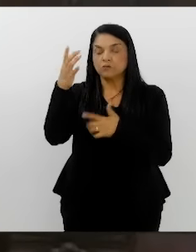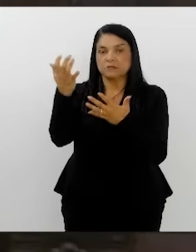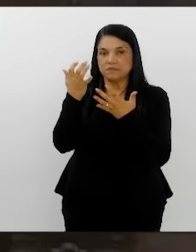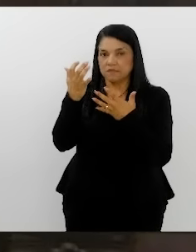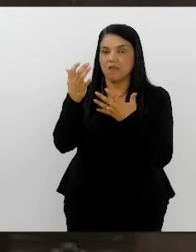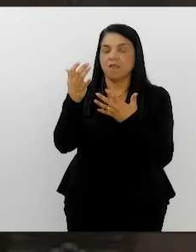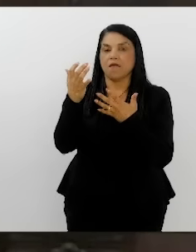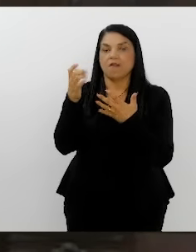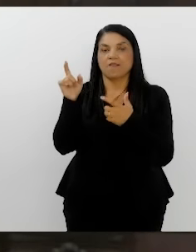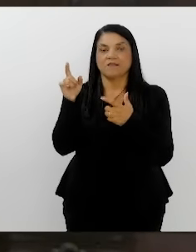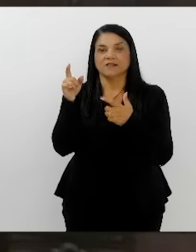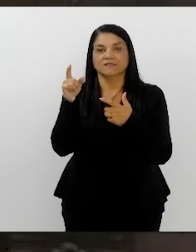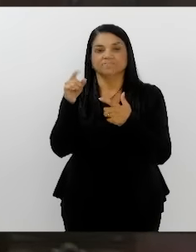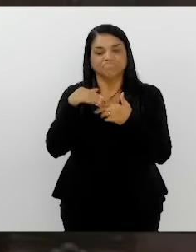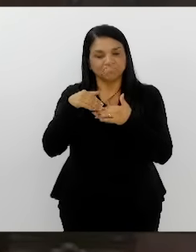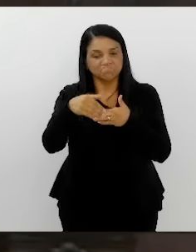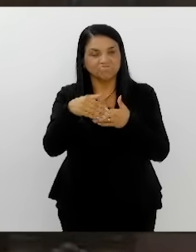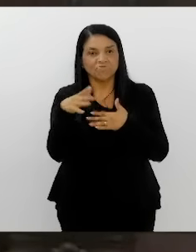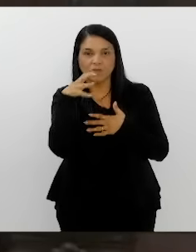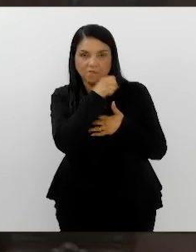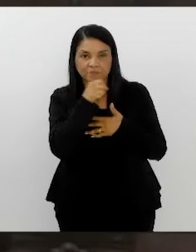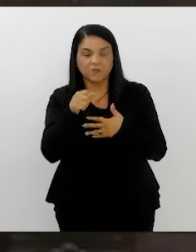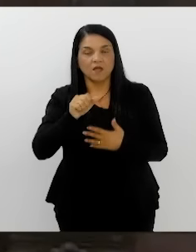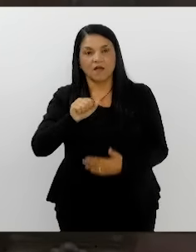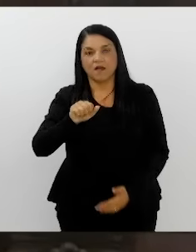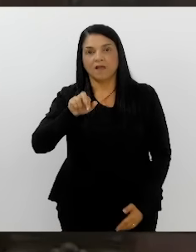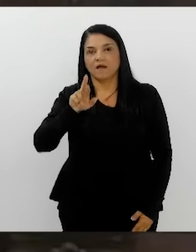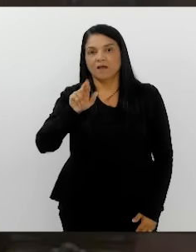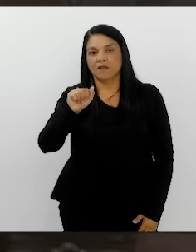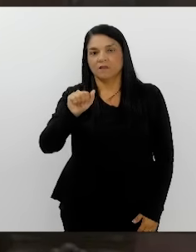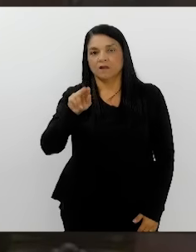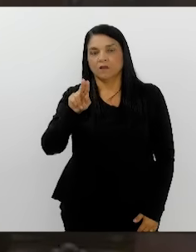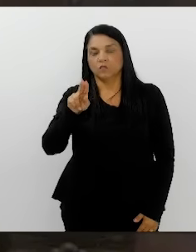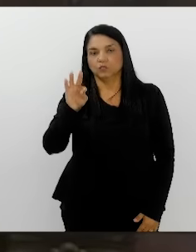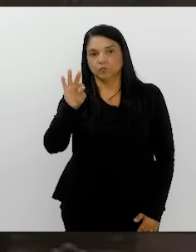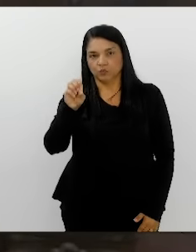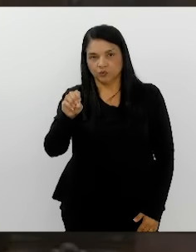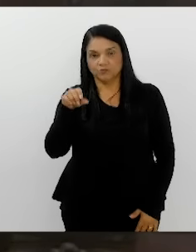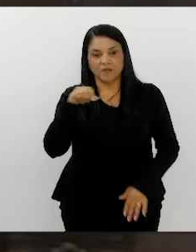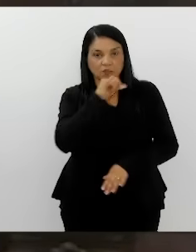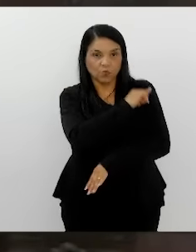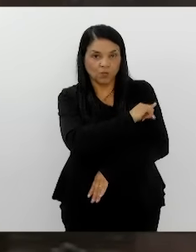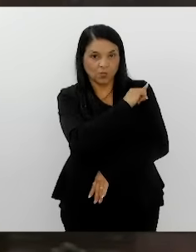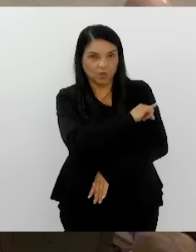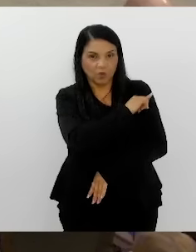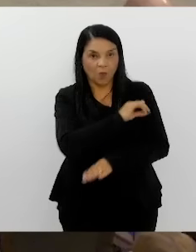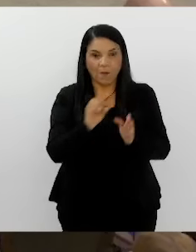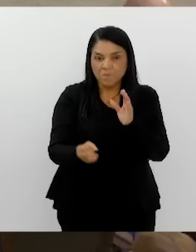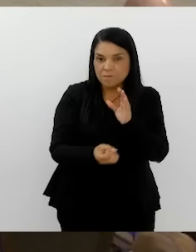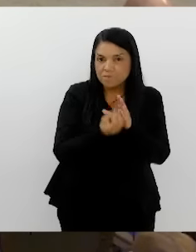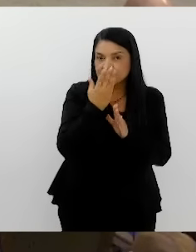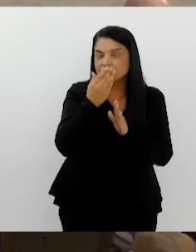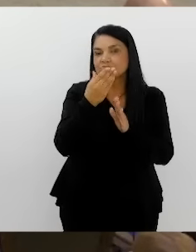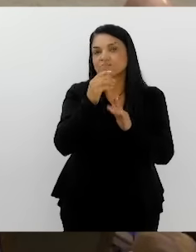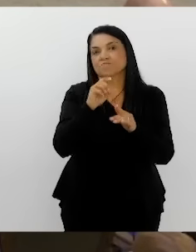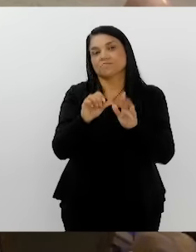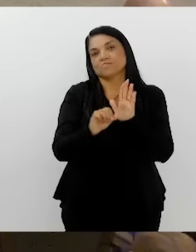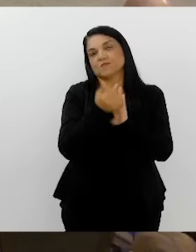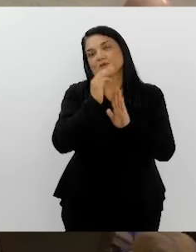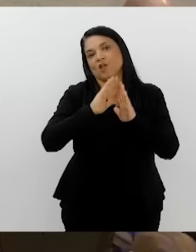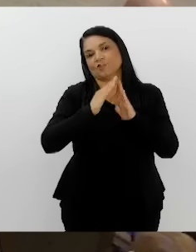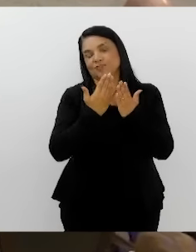em breve, os arautos terão no Rio de Janeiro a primeira escola para que